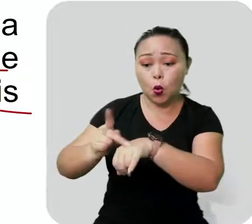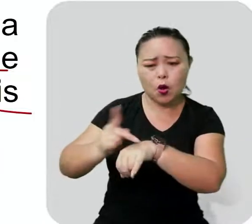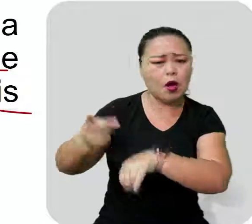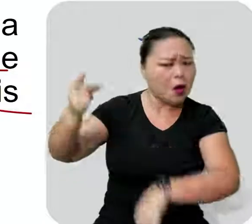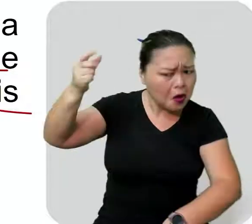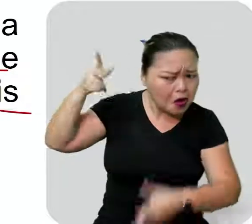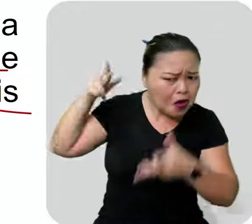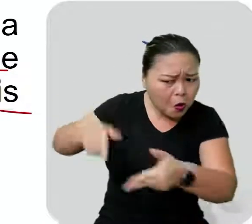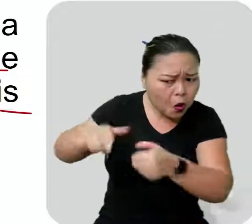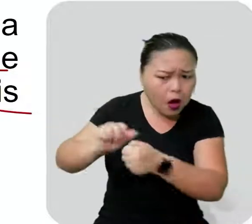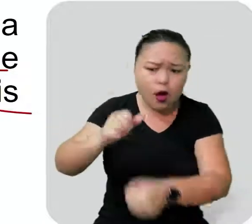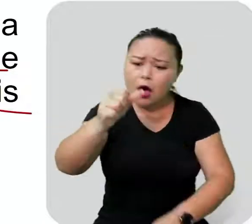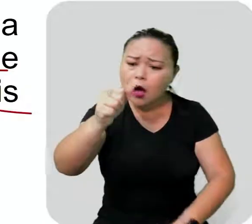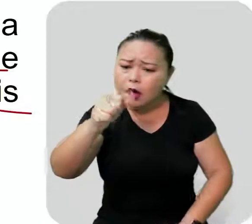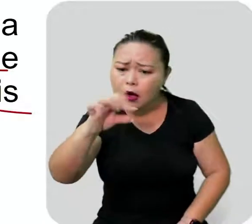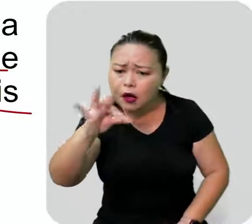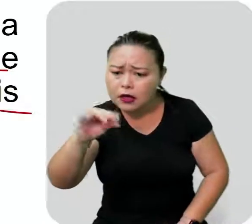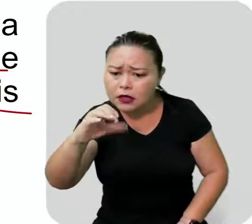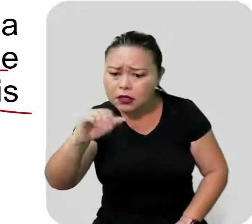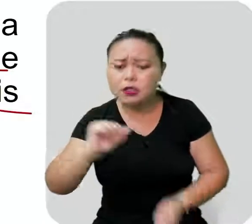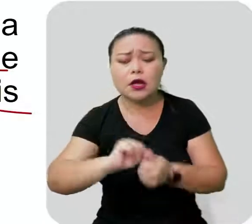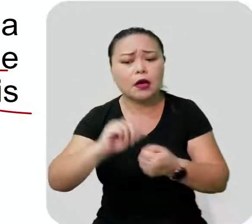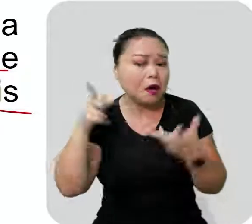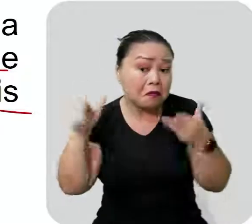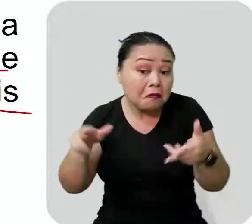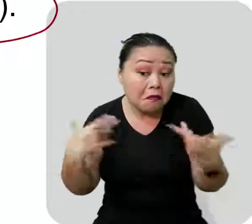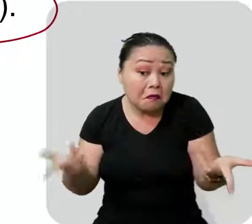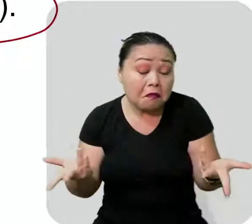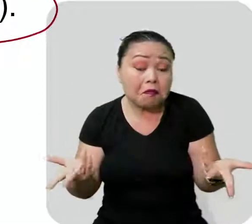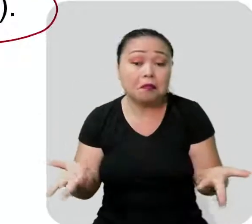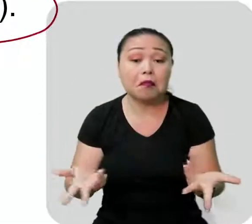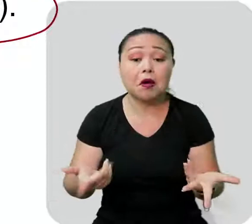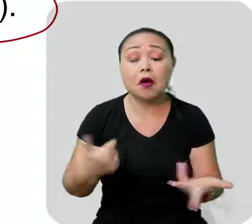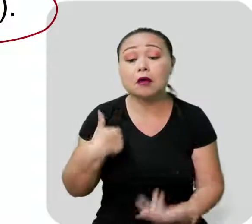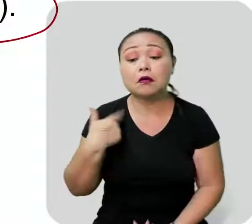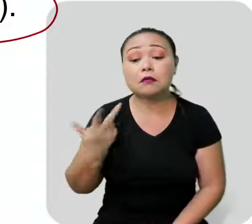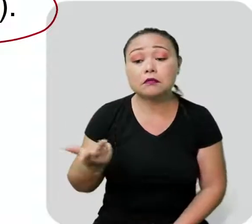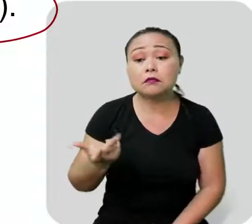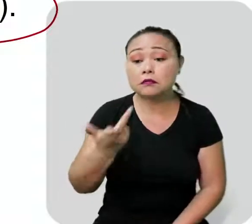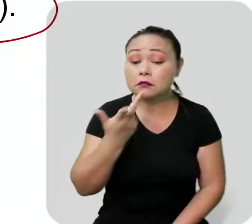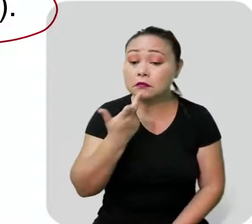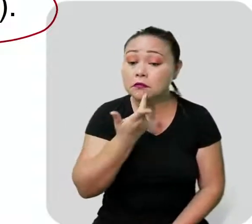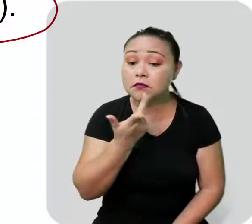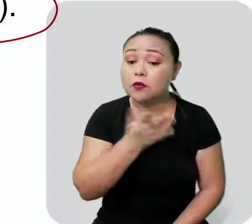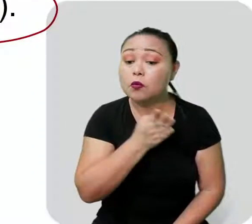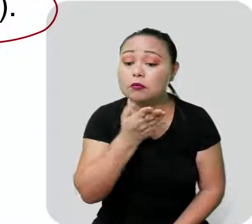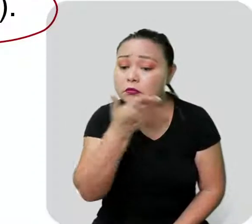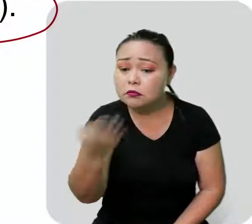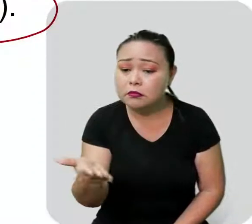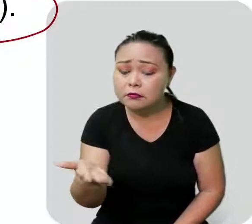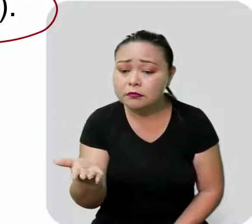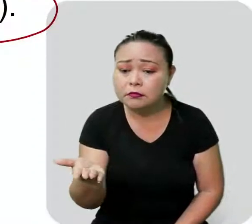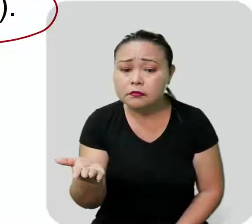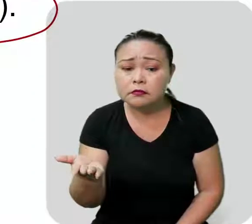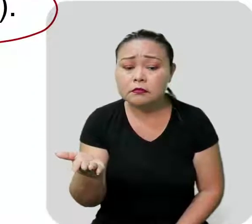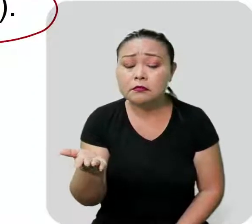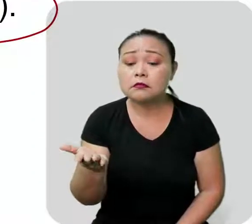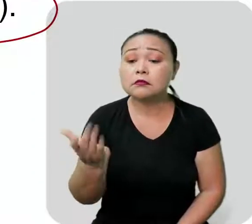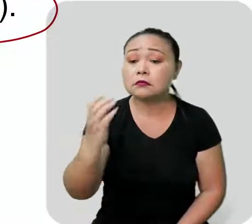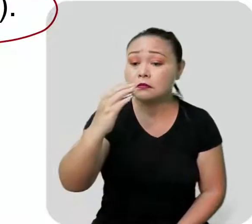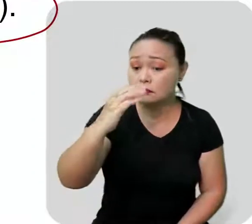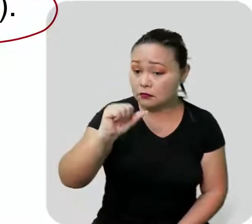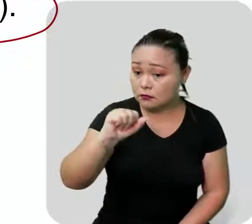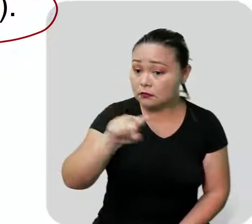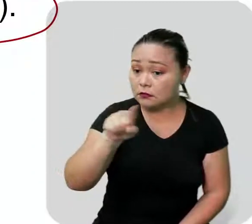forma que os astecas trabalharam certo por isso aqui olha só quando você entra e em